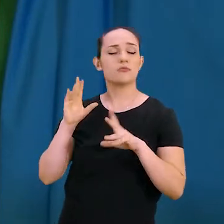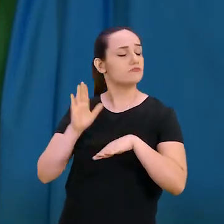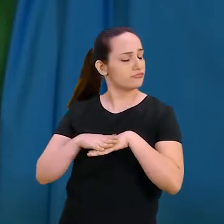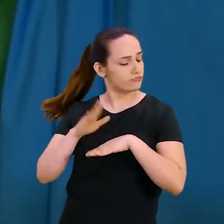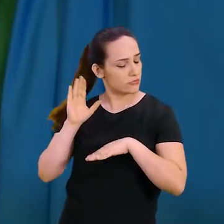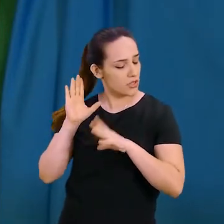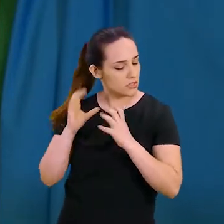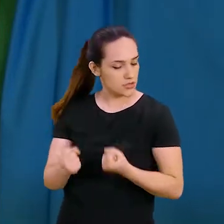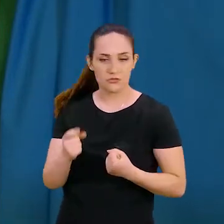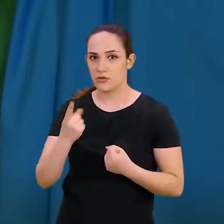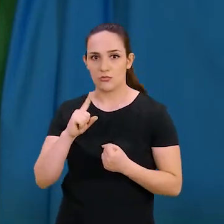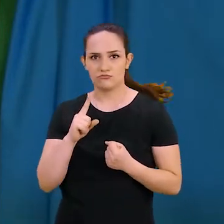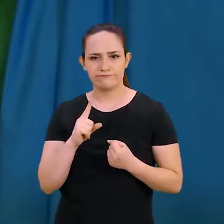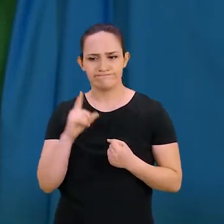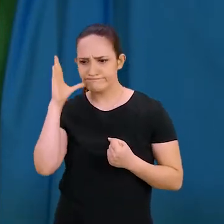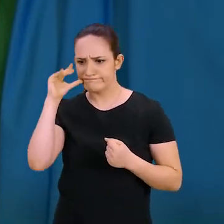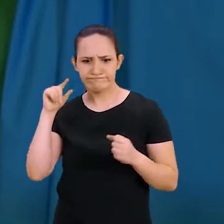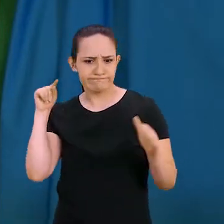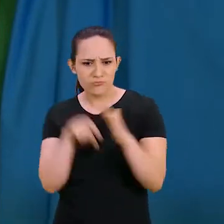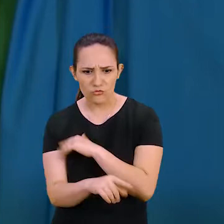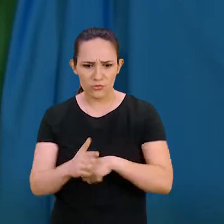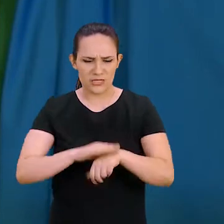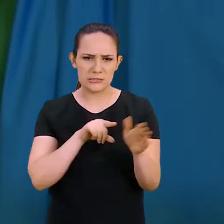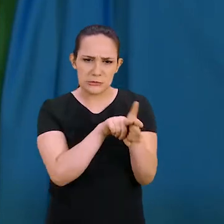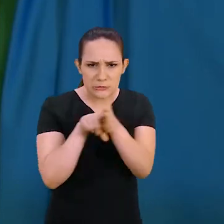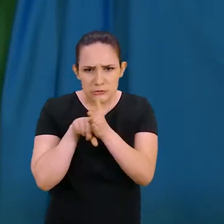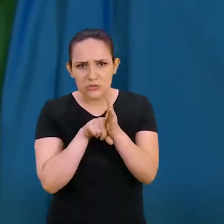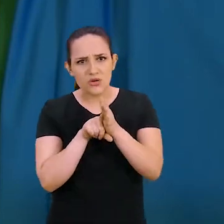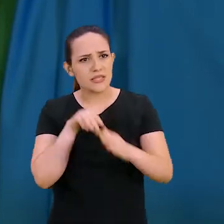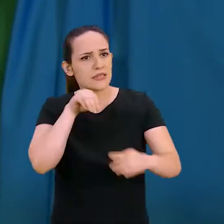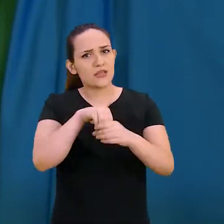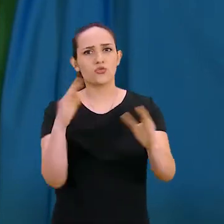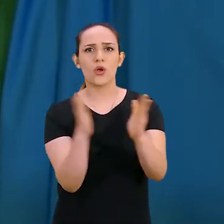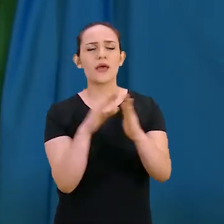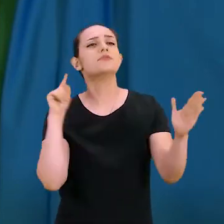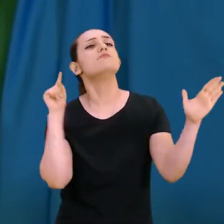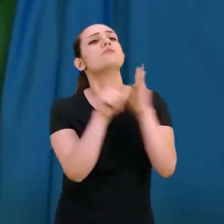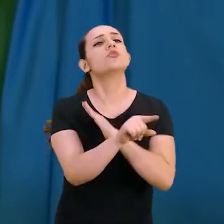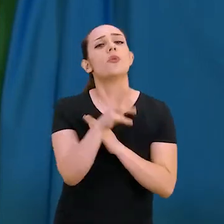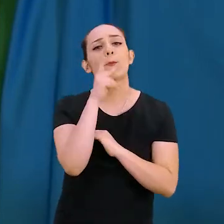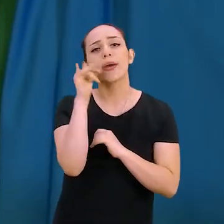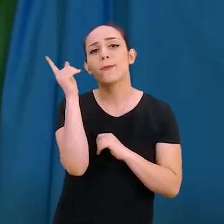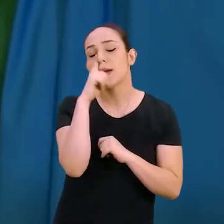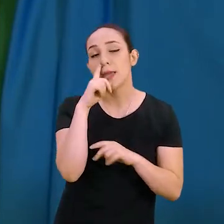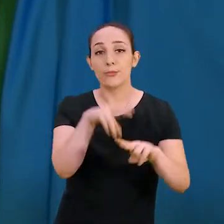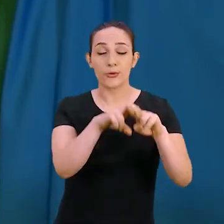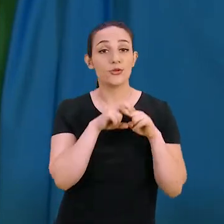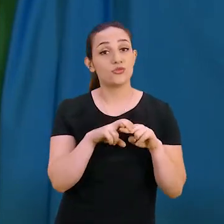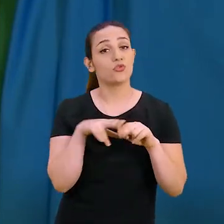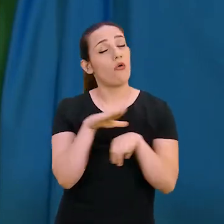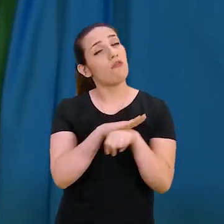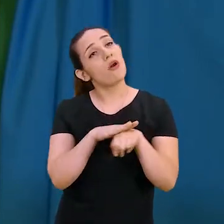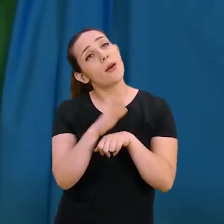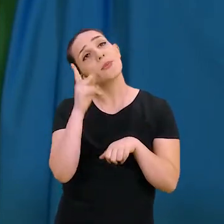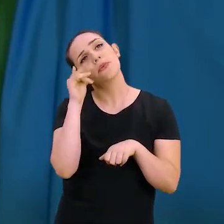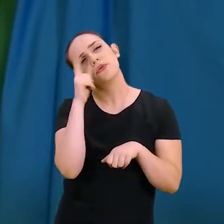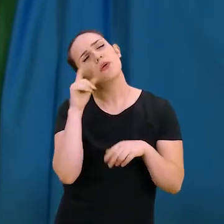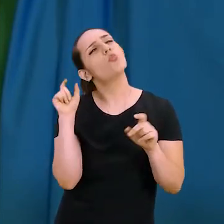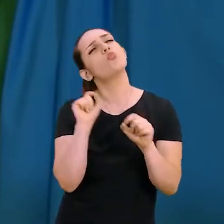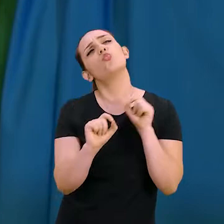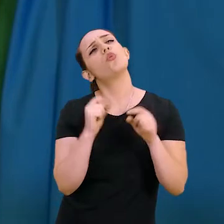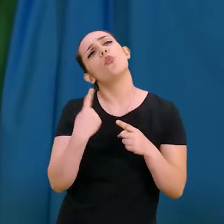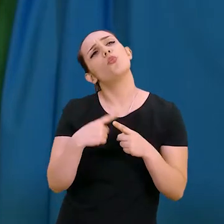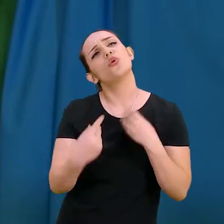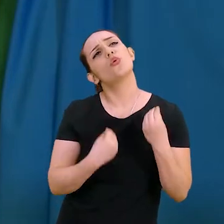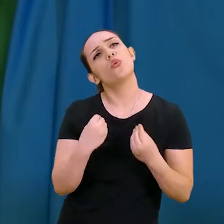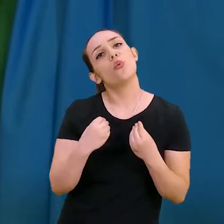outras informações. E isso é levado para dentro da casa. Isso é levado para o núcleo familiar. Então, ela acaba conversando com o pai, com a mãe, com o irmão mais